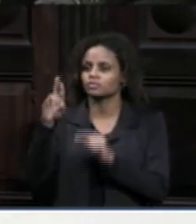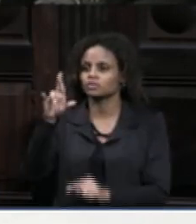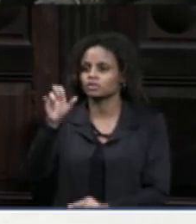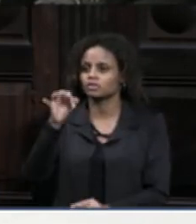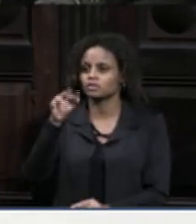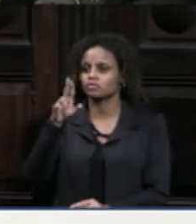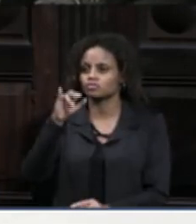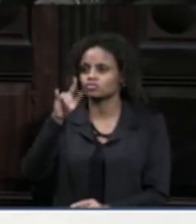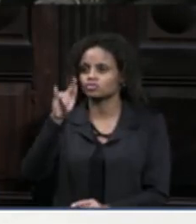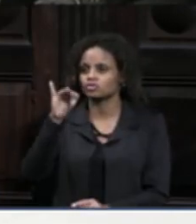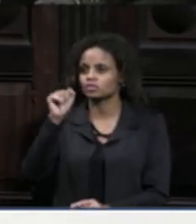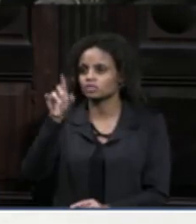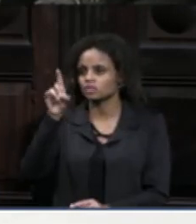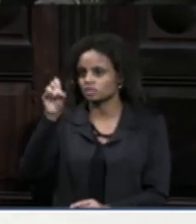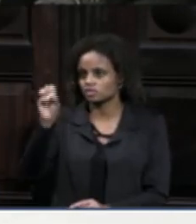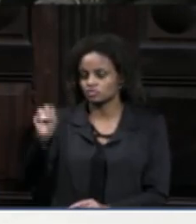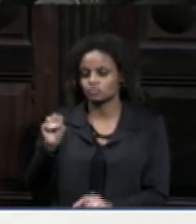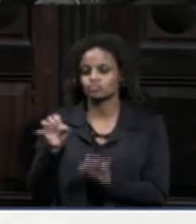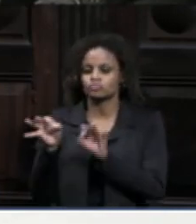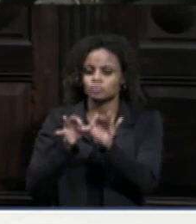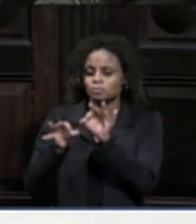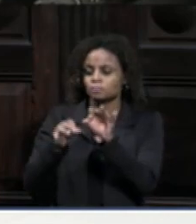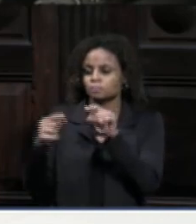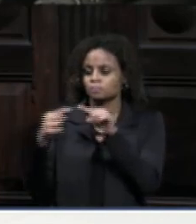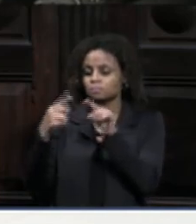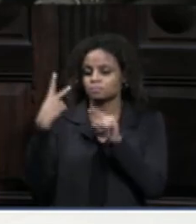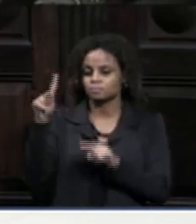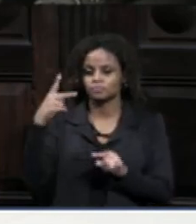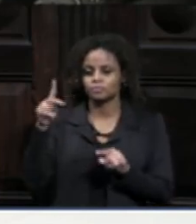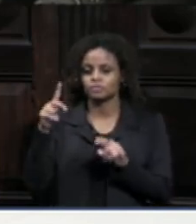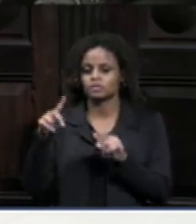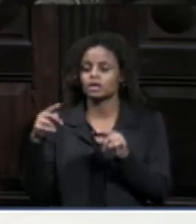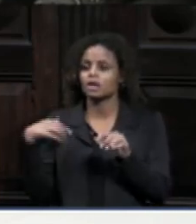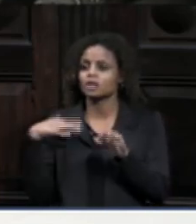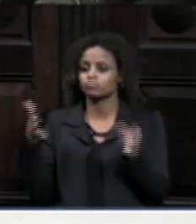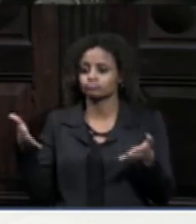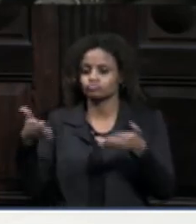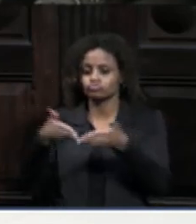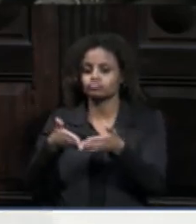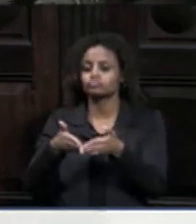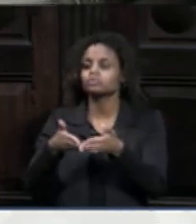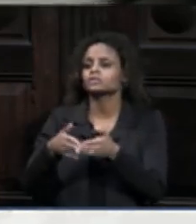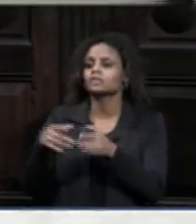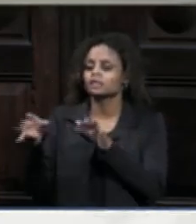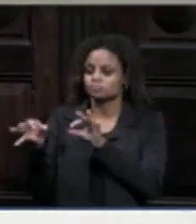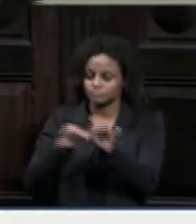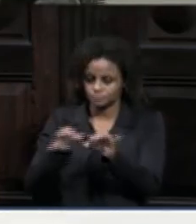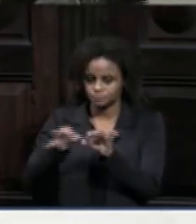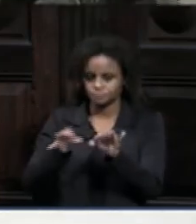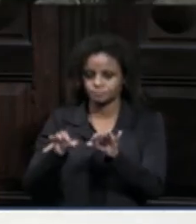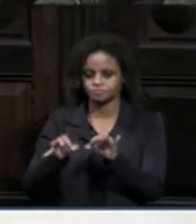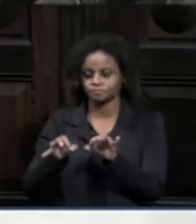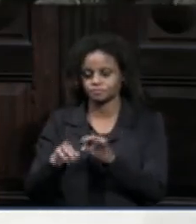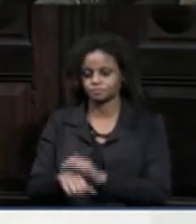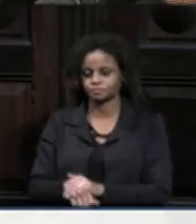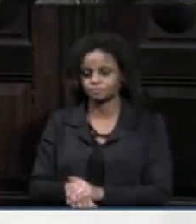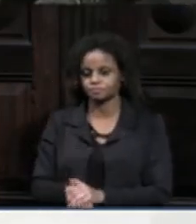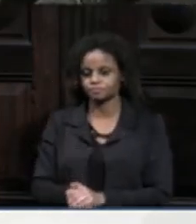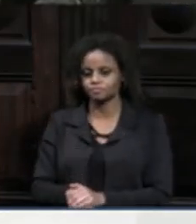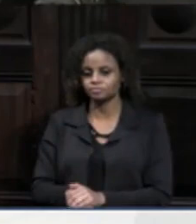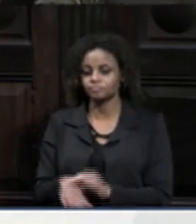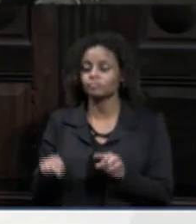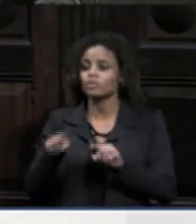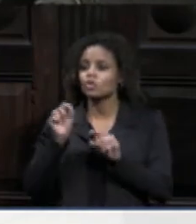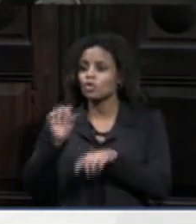a partir da sua preparação para a inclusão no processo, com cursos de